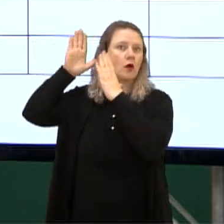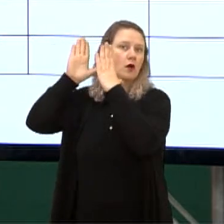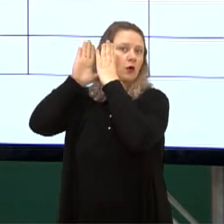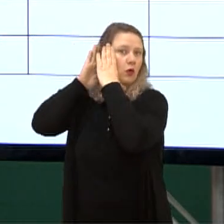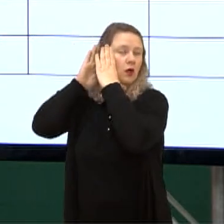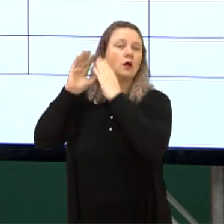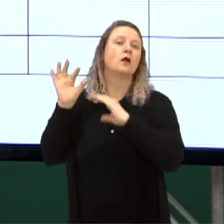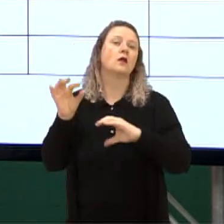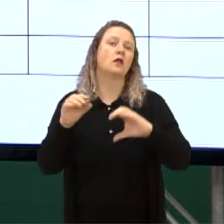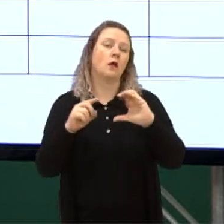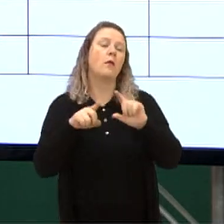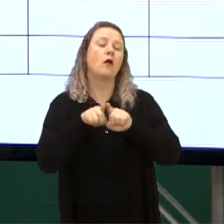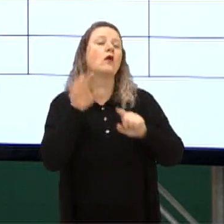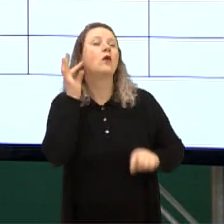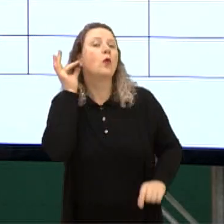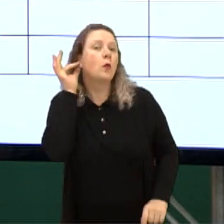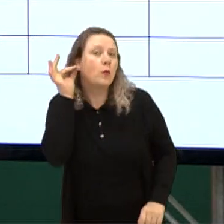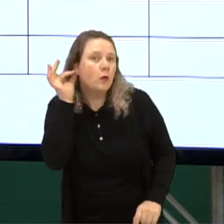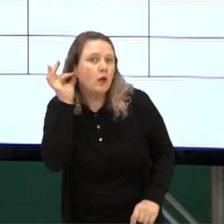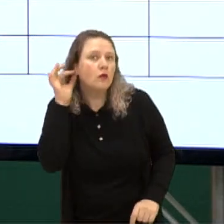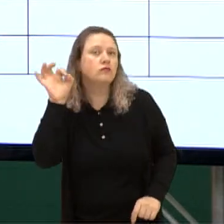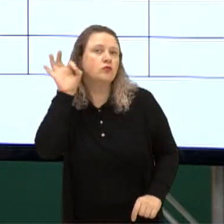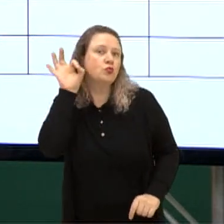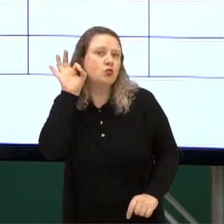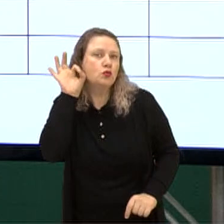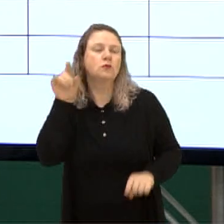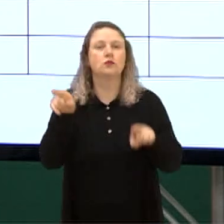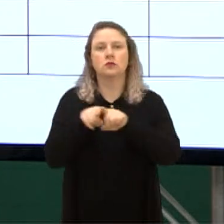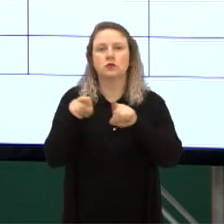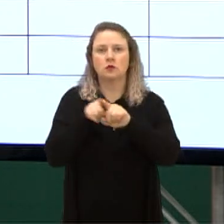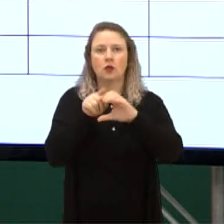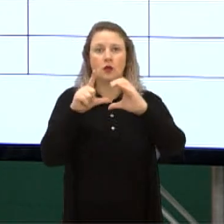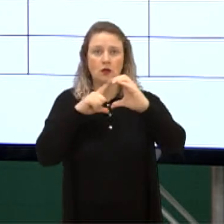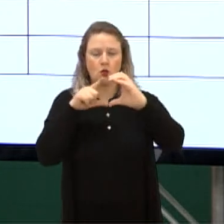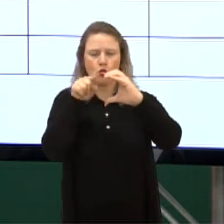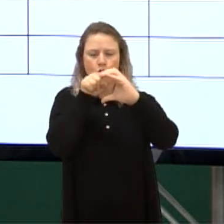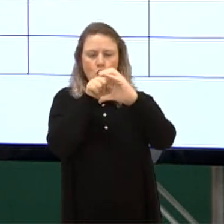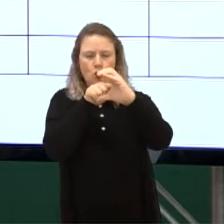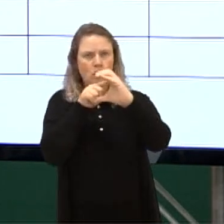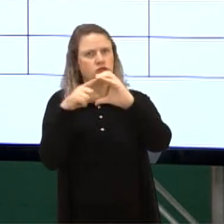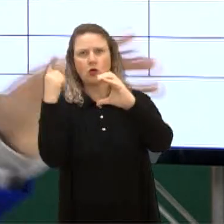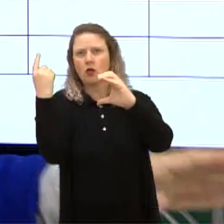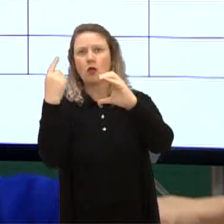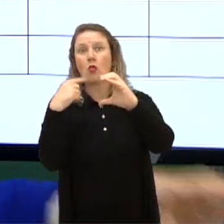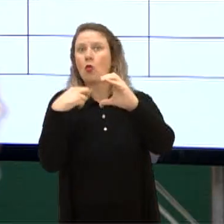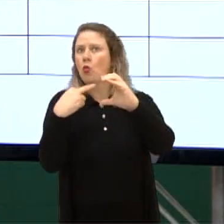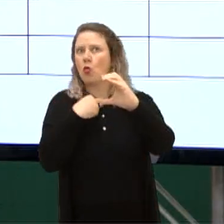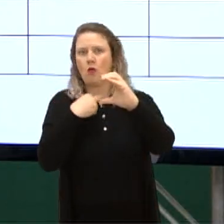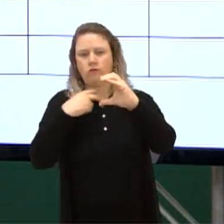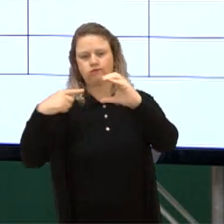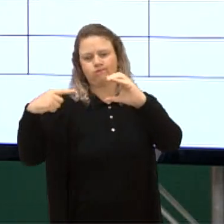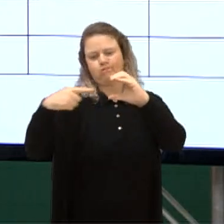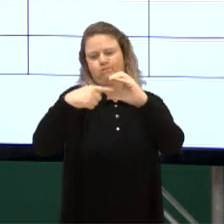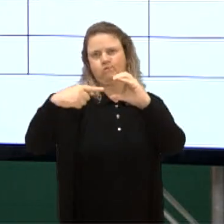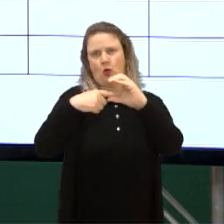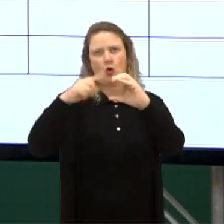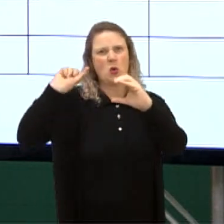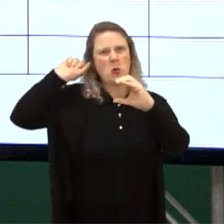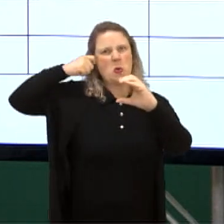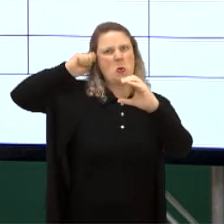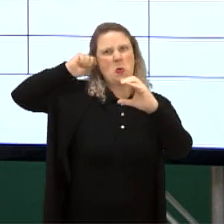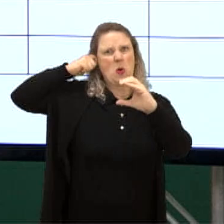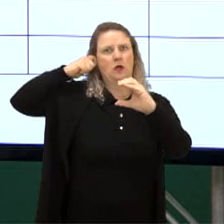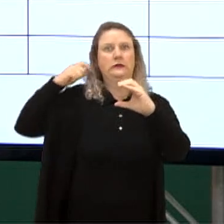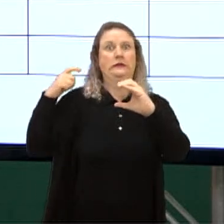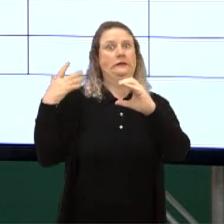nas mulheres, nos meninos, e aquele canal, aquele tubo, onde a gente não deve pôr o cotonete, que daqui a pouco a